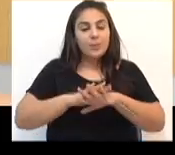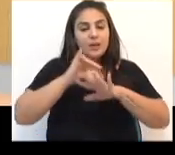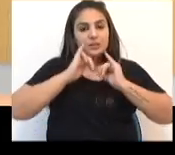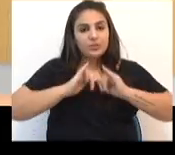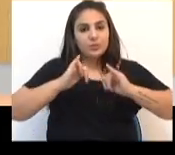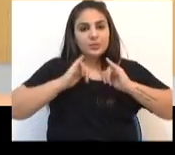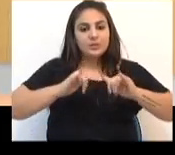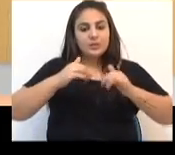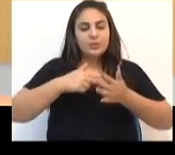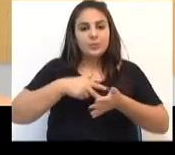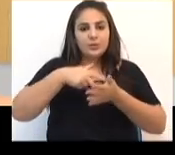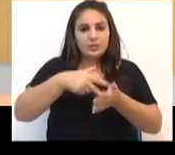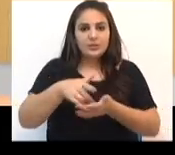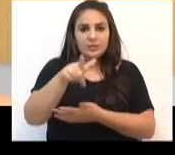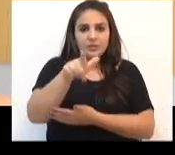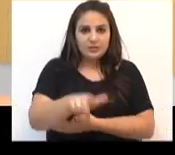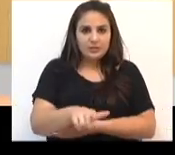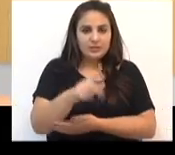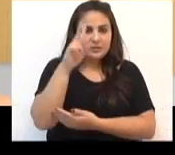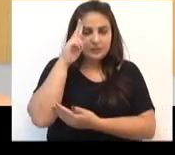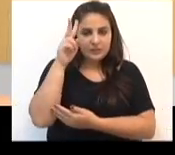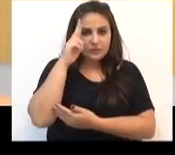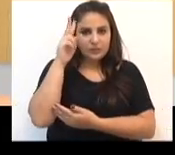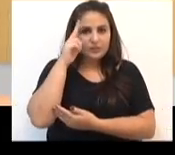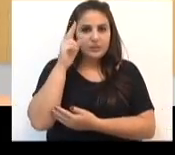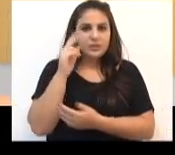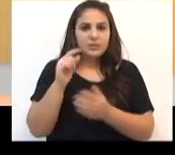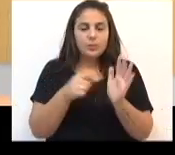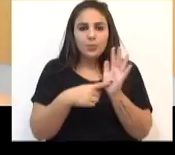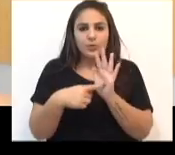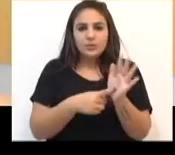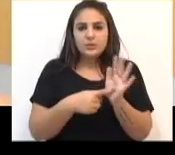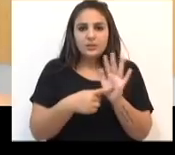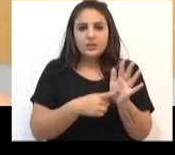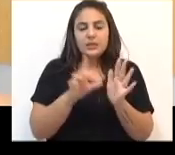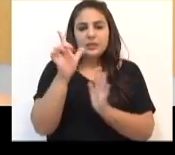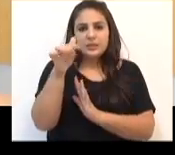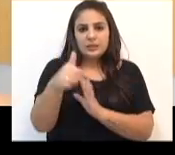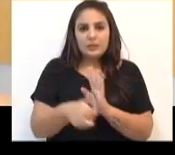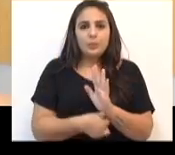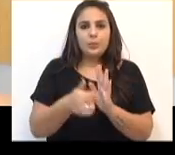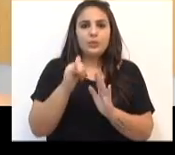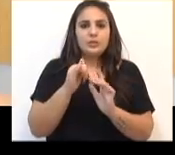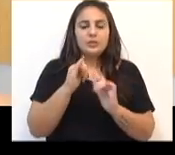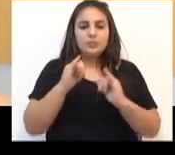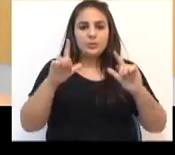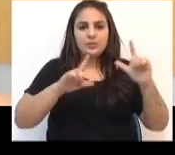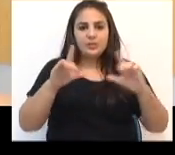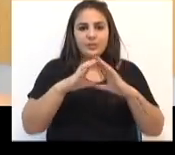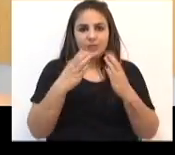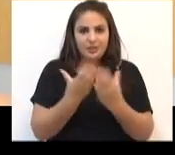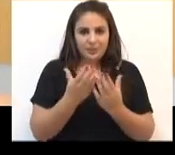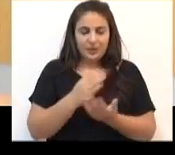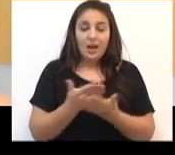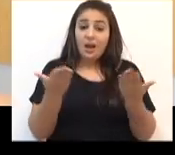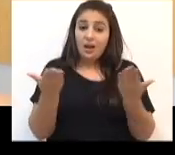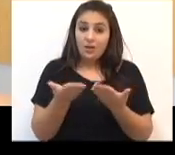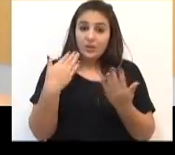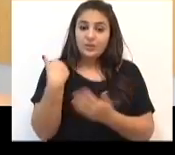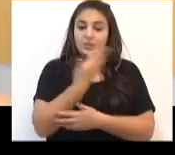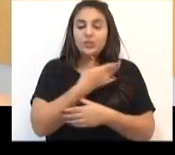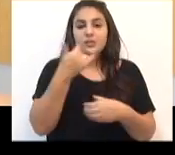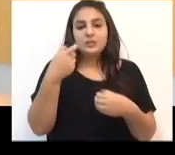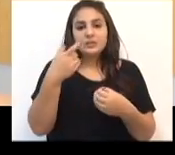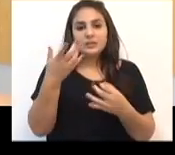este e outros discursos na reapresentação da plenária de segunda-feira, que será exibida logo após o Jornal da